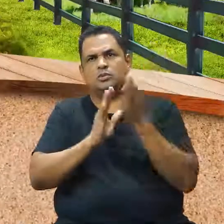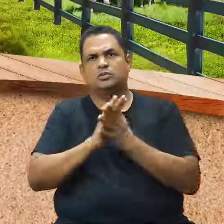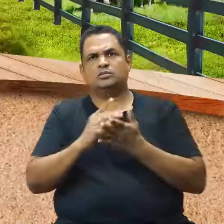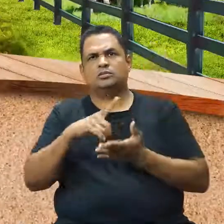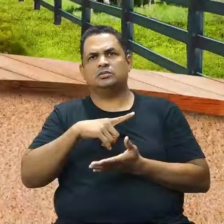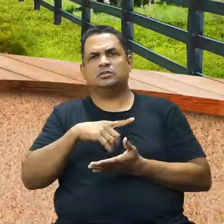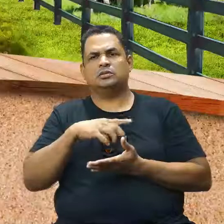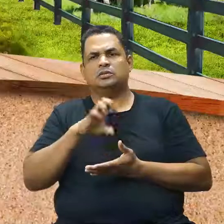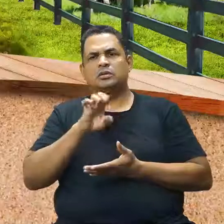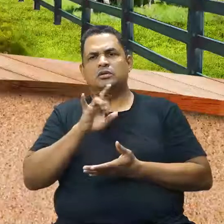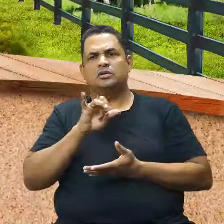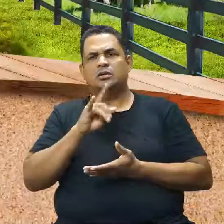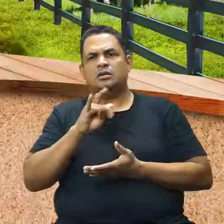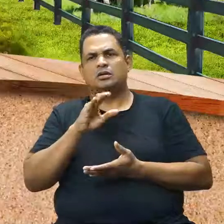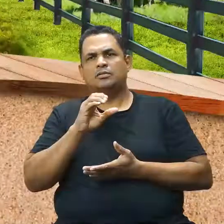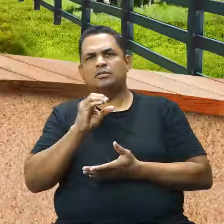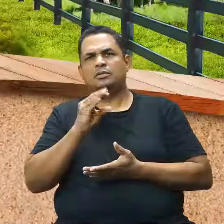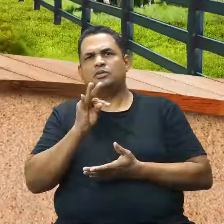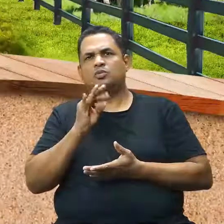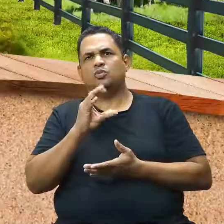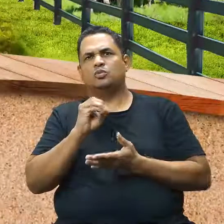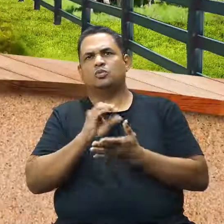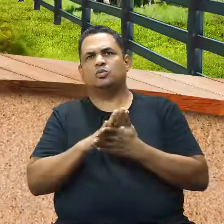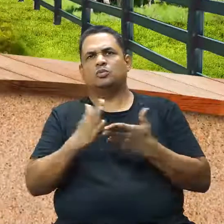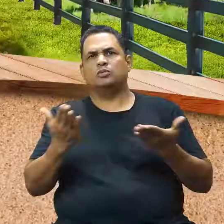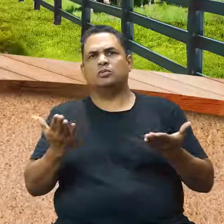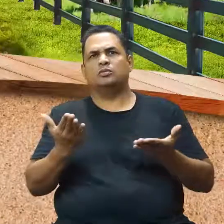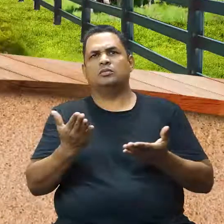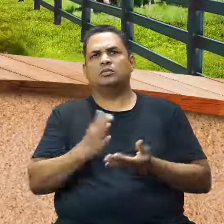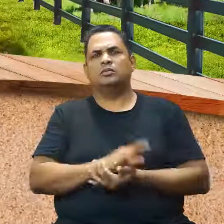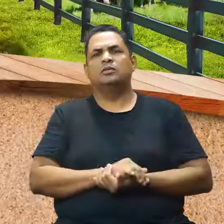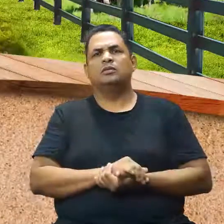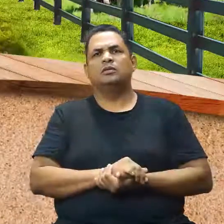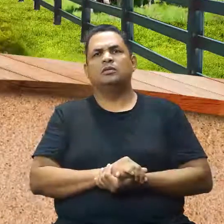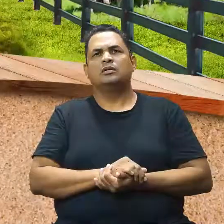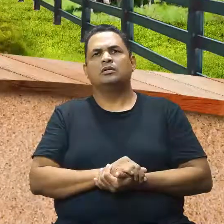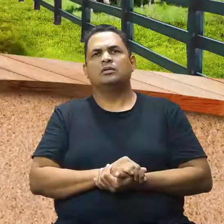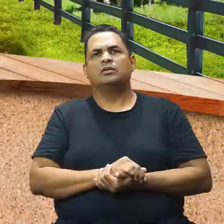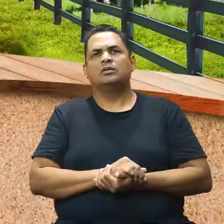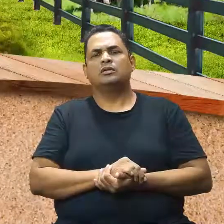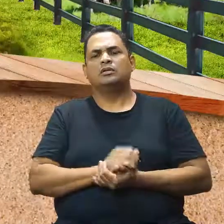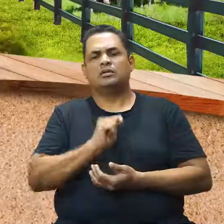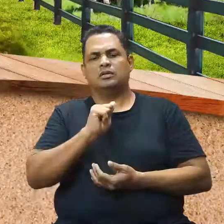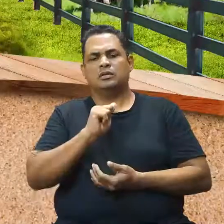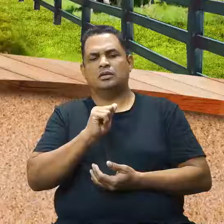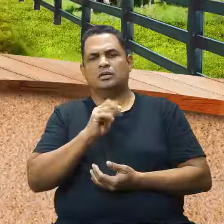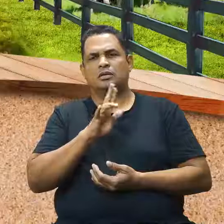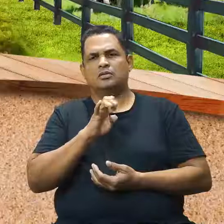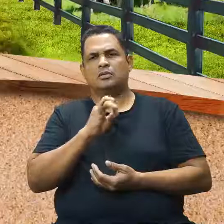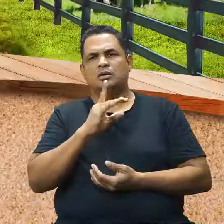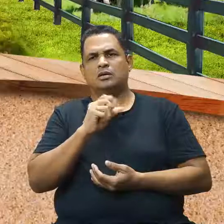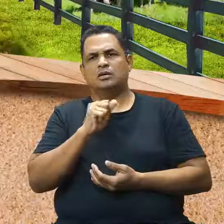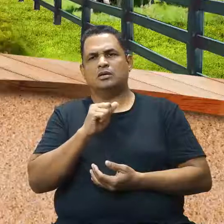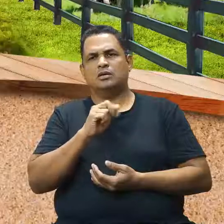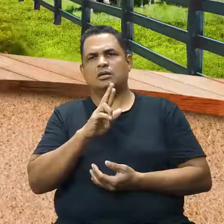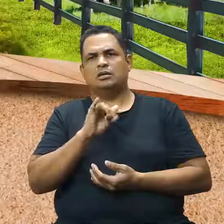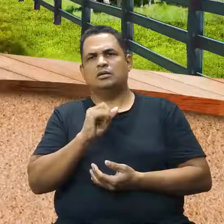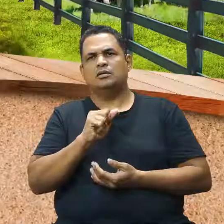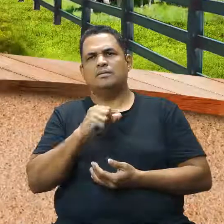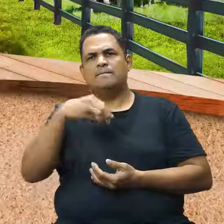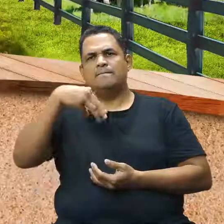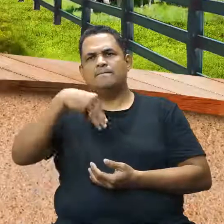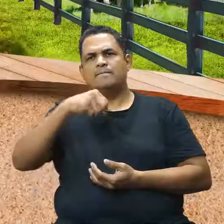de eucalipto, você tem plantação da araucária, mamona,